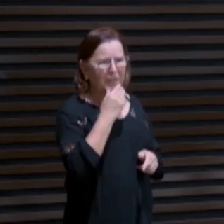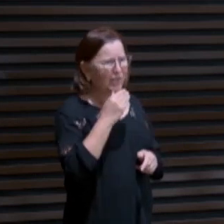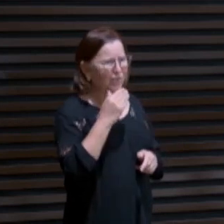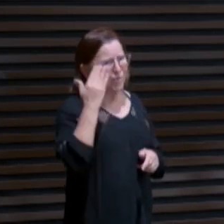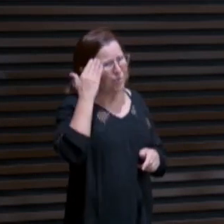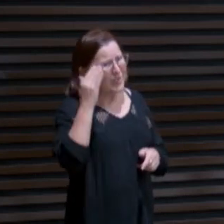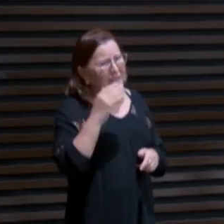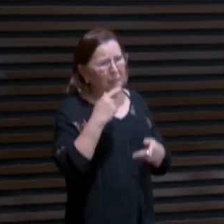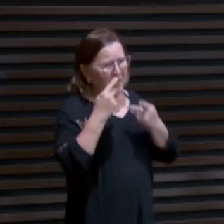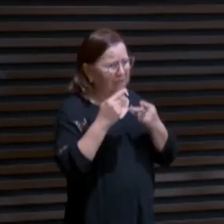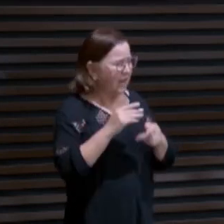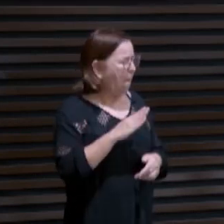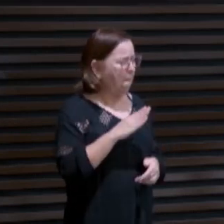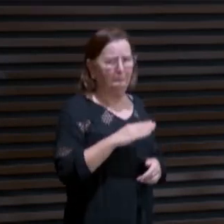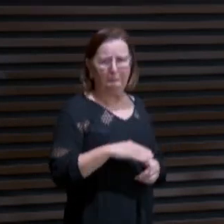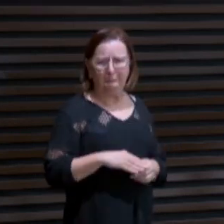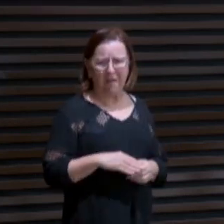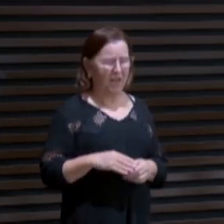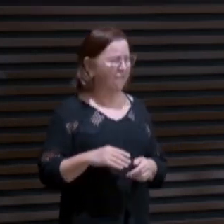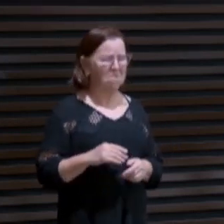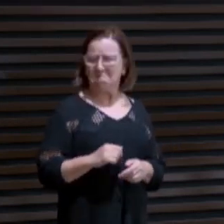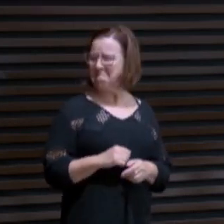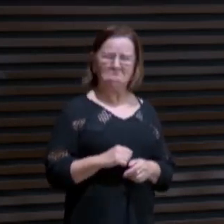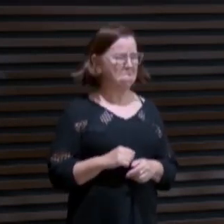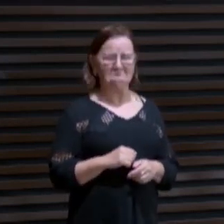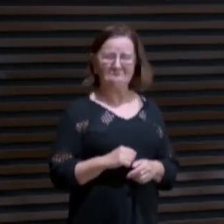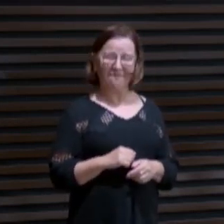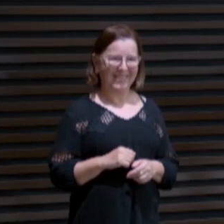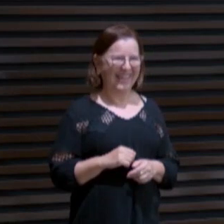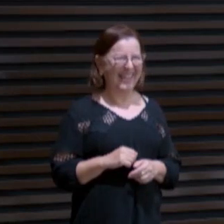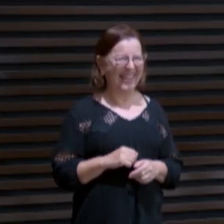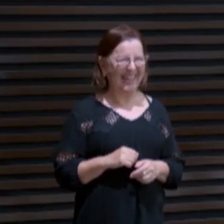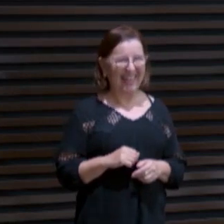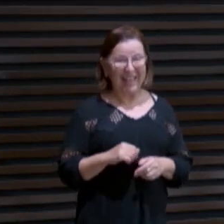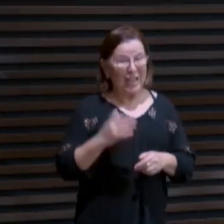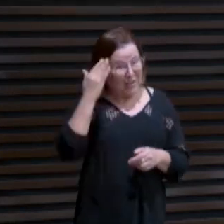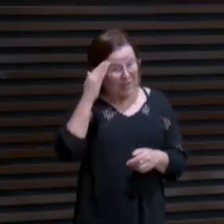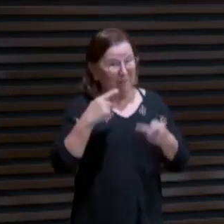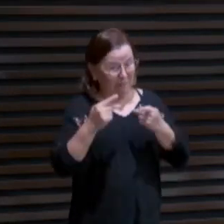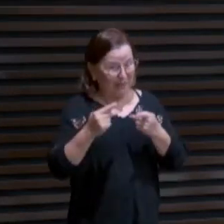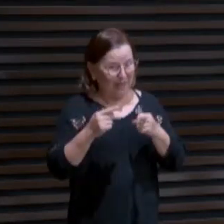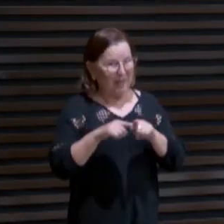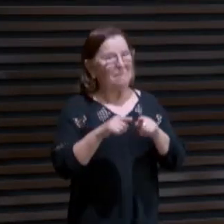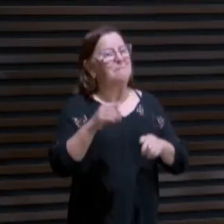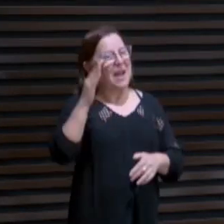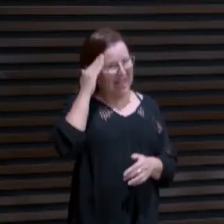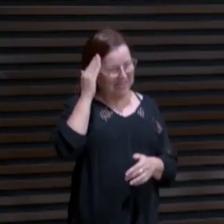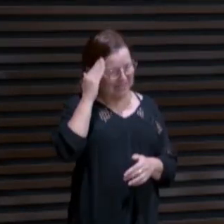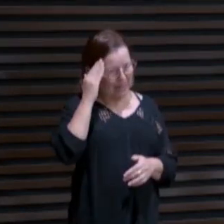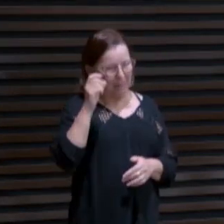Ele disse, não fala, mas mente. Porque a mentira é inata na gente. Isso é da